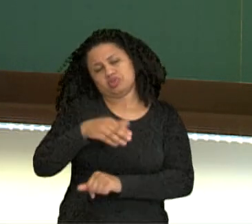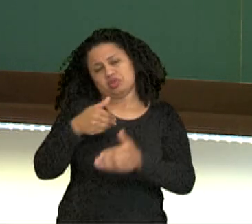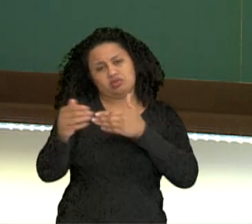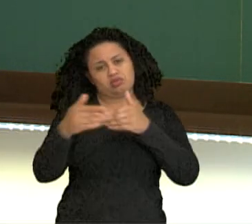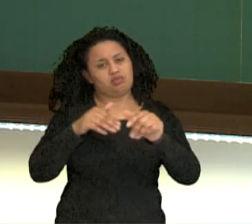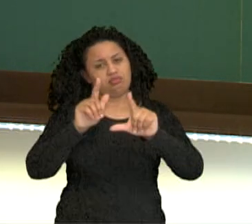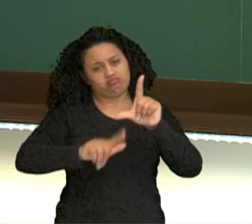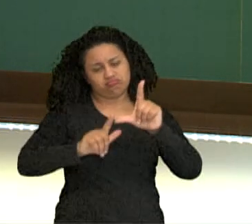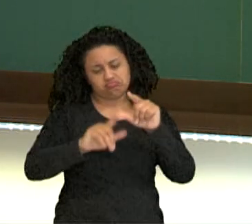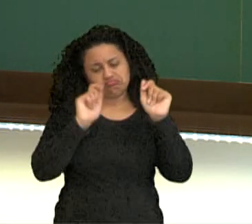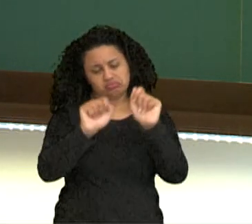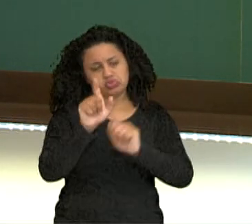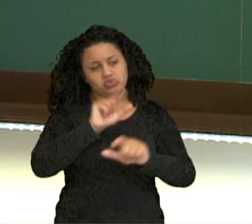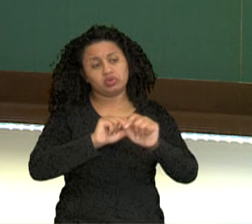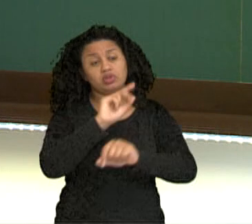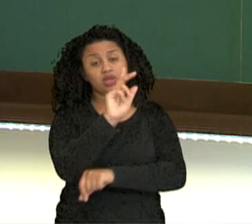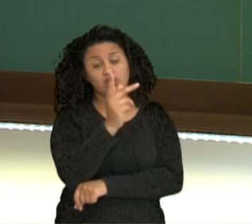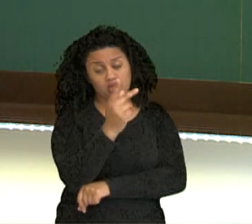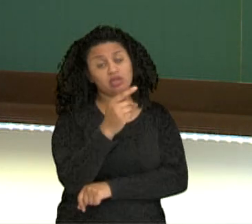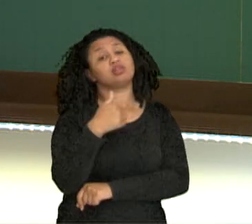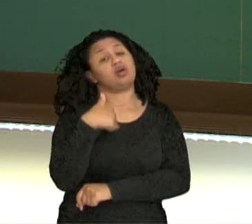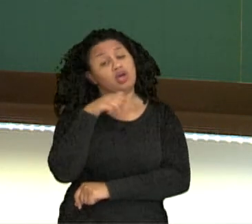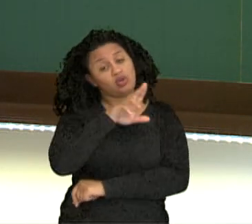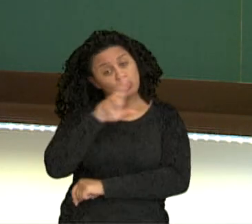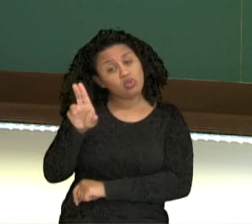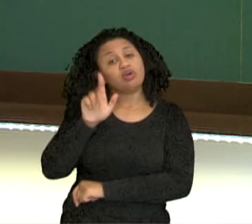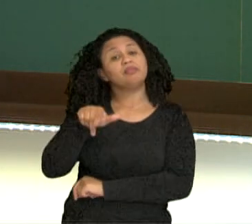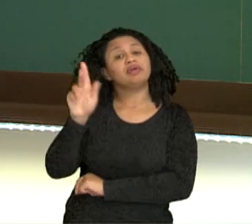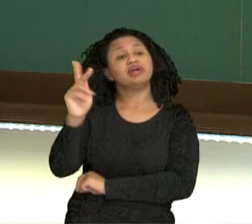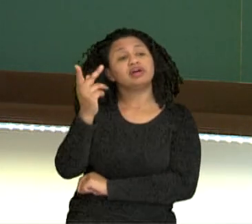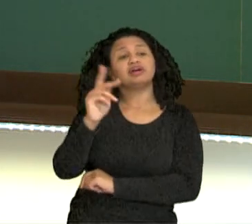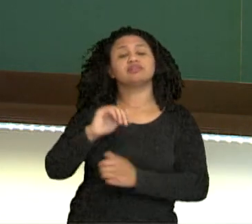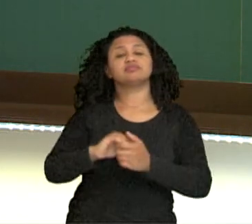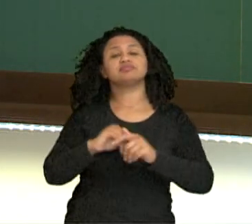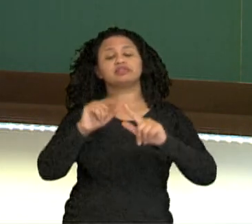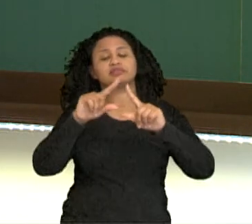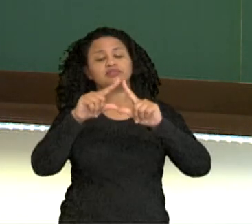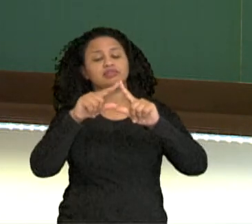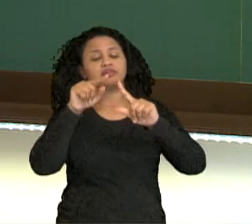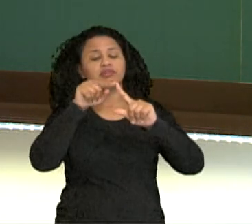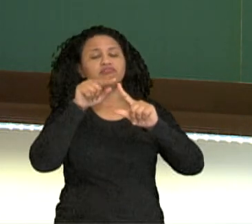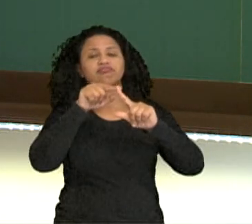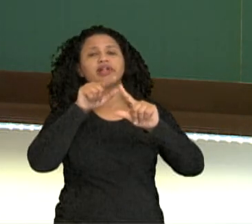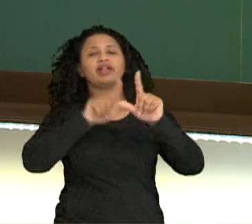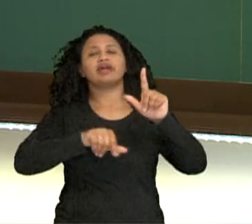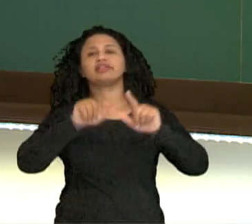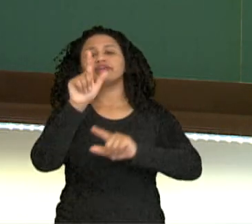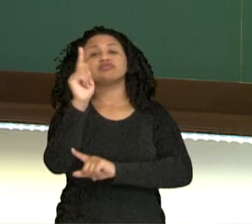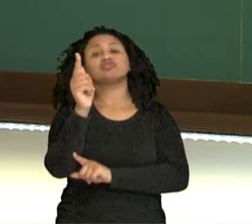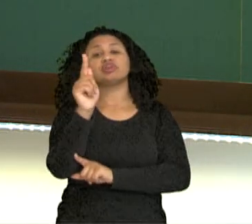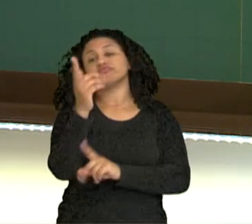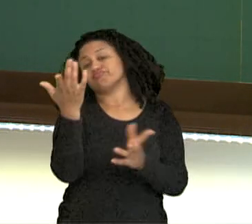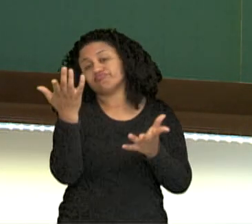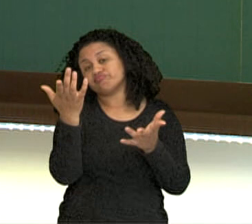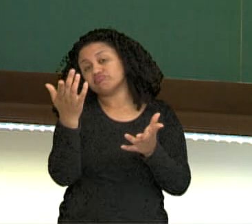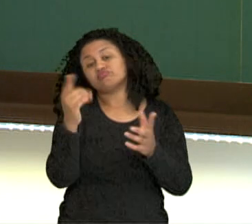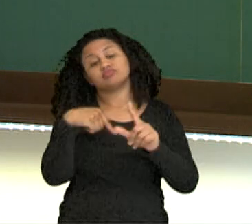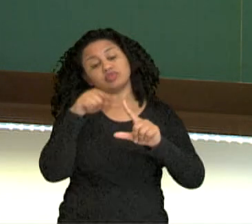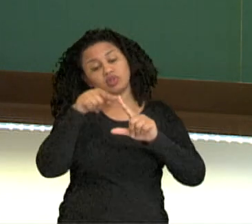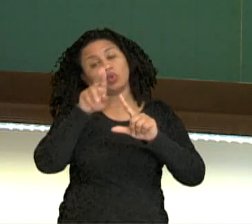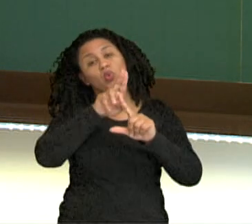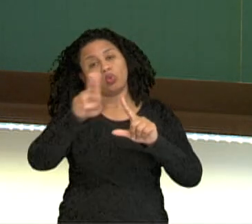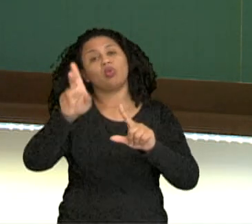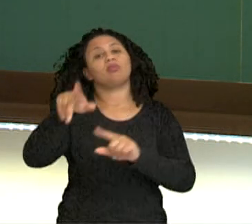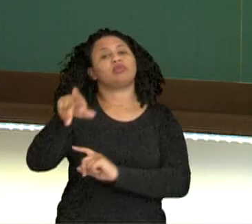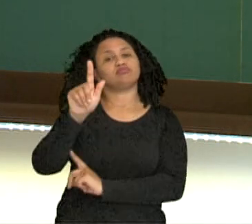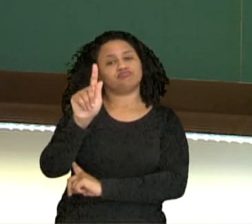nosso alfabeto. Eu chamaria isso aqui de vértice H. Se aqui tivesse colocado a letra G, por exemplo, eu chamaria de